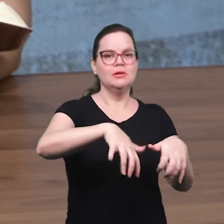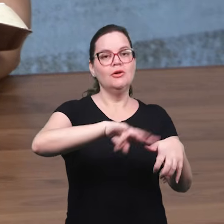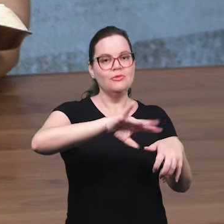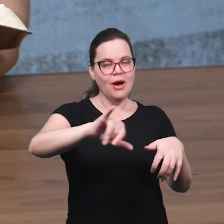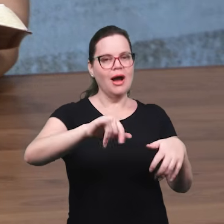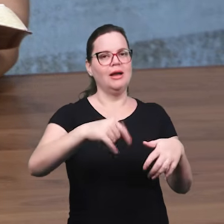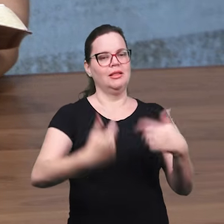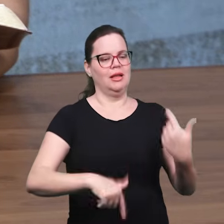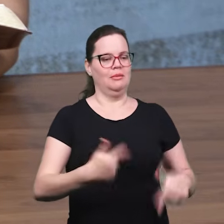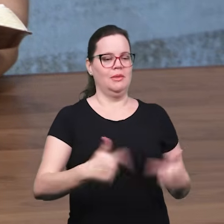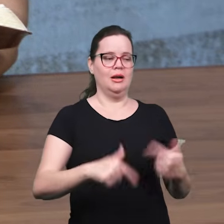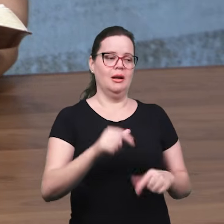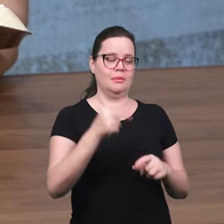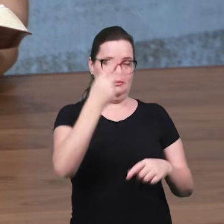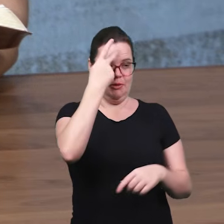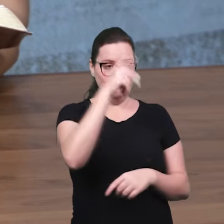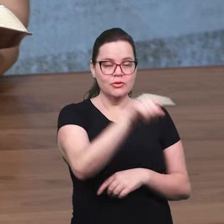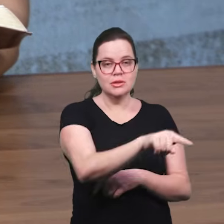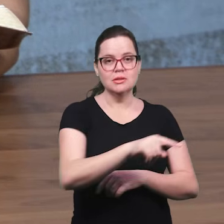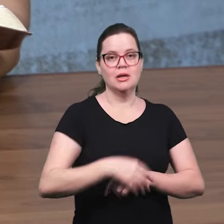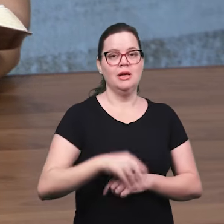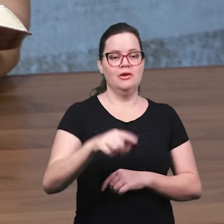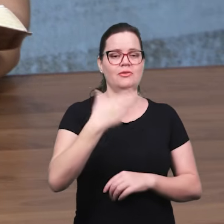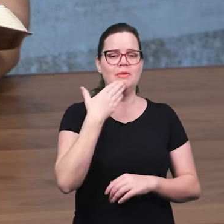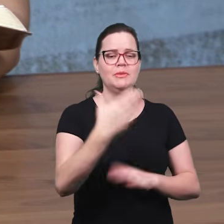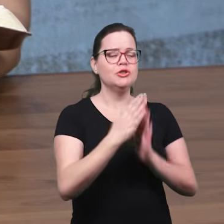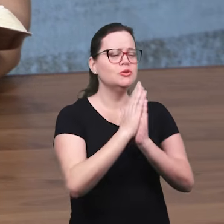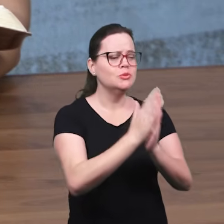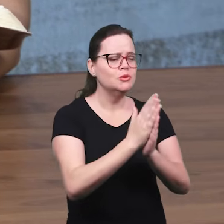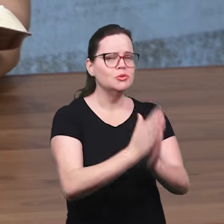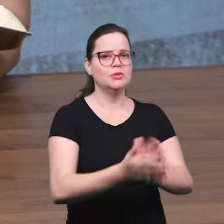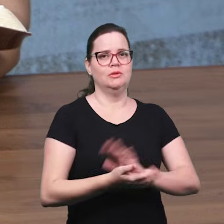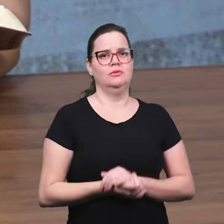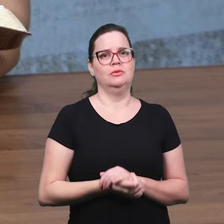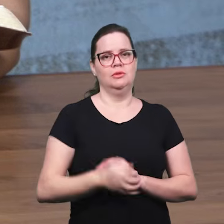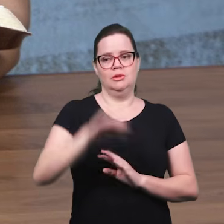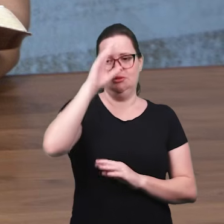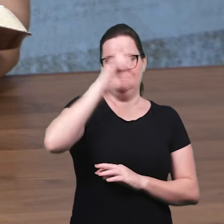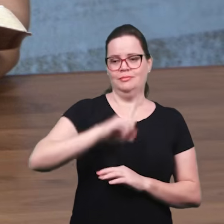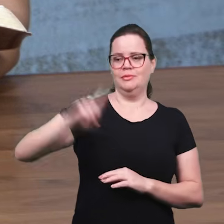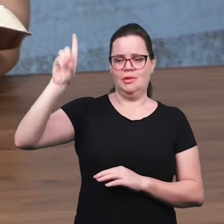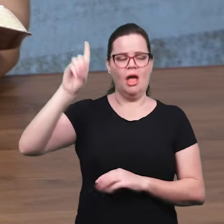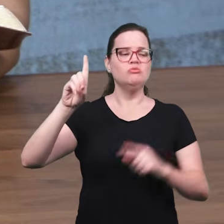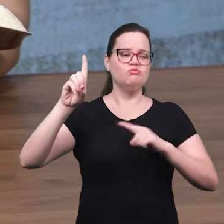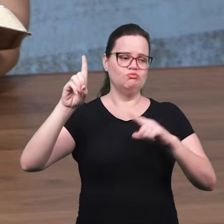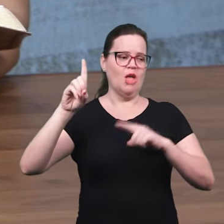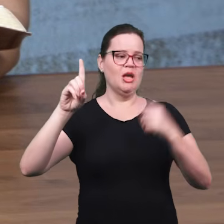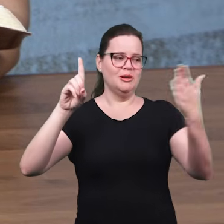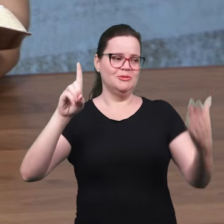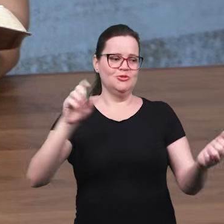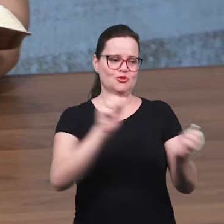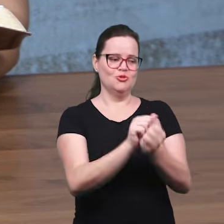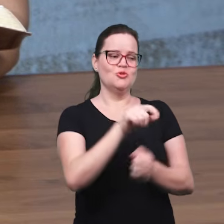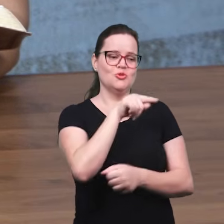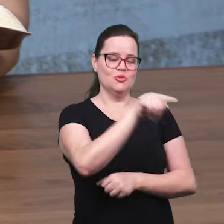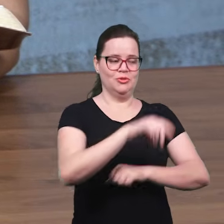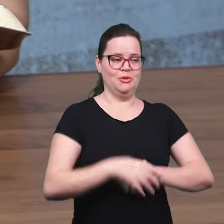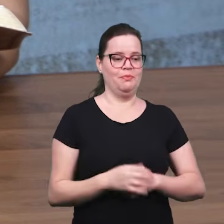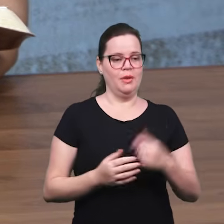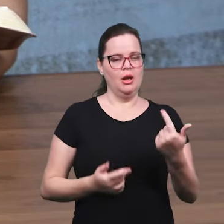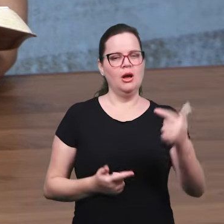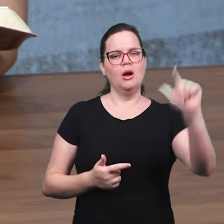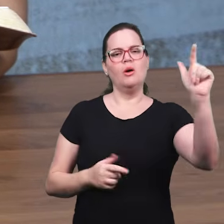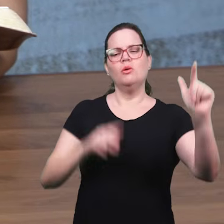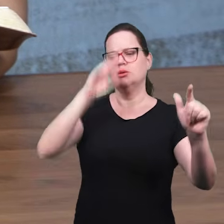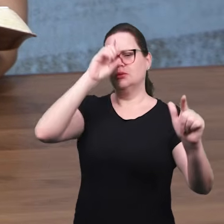as suas súplicas dizendo: deveras, Deus está em ti e nenhum outro Deus